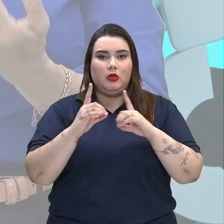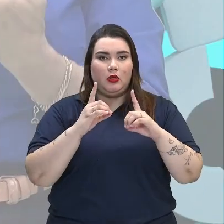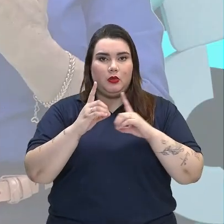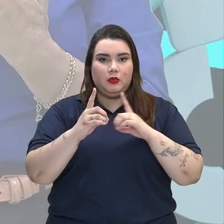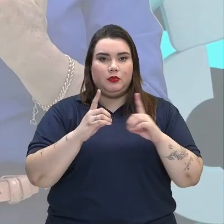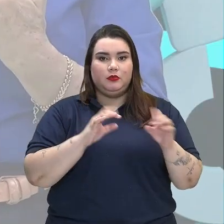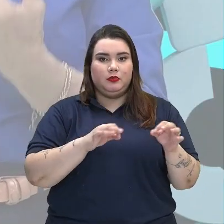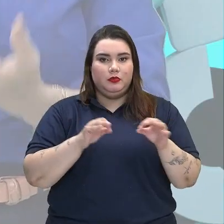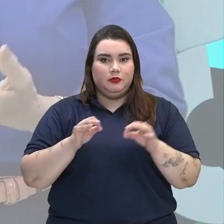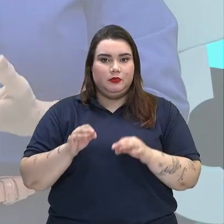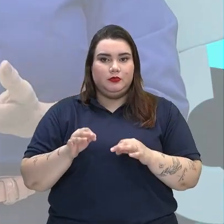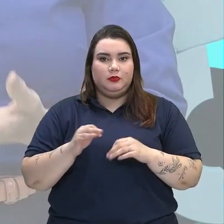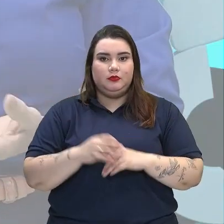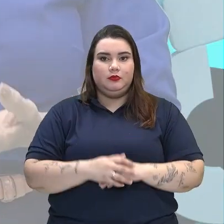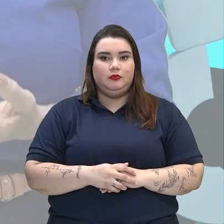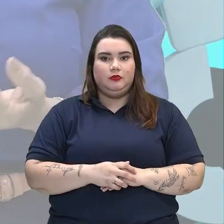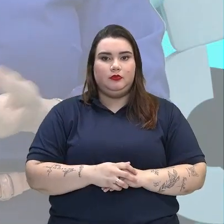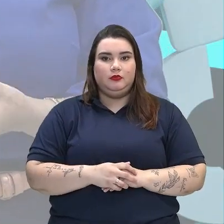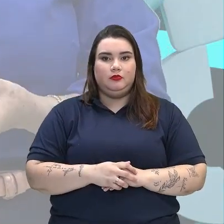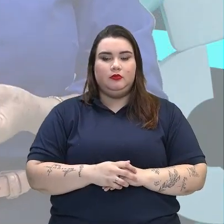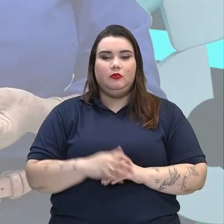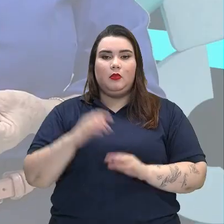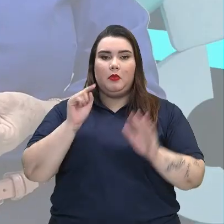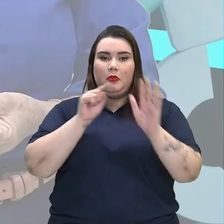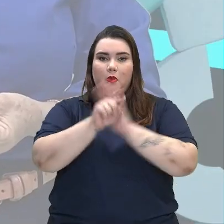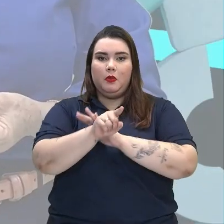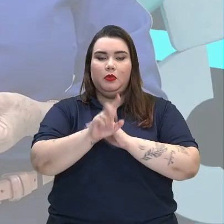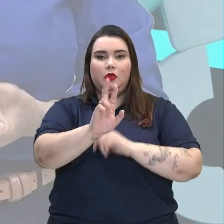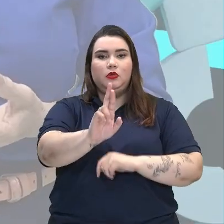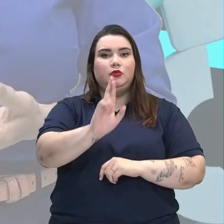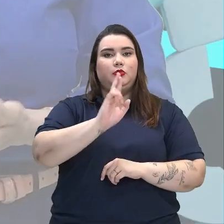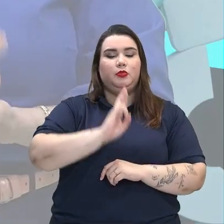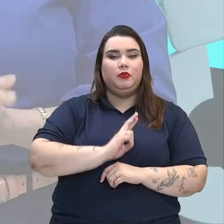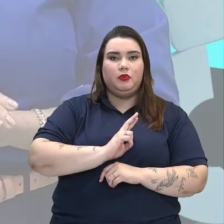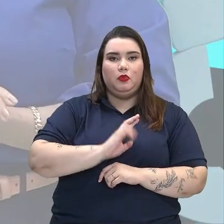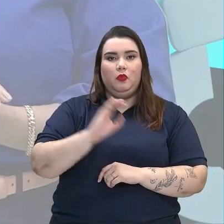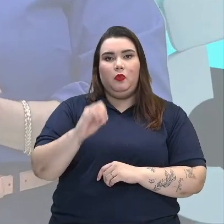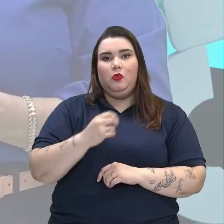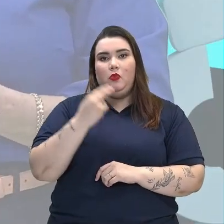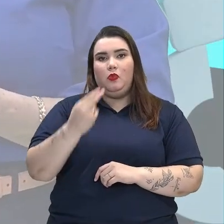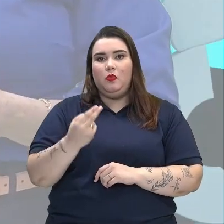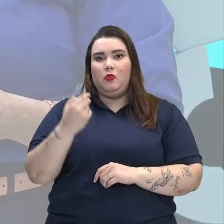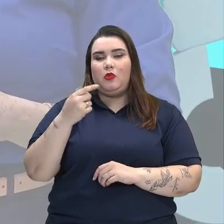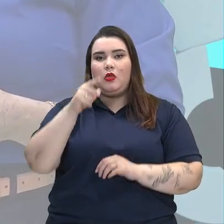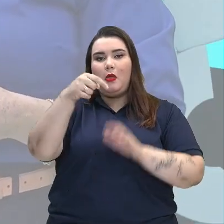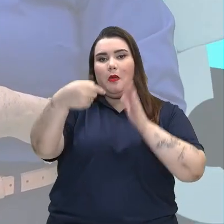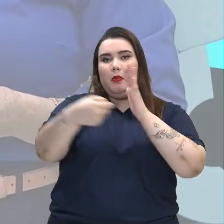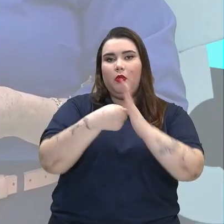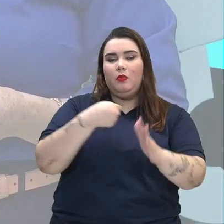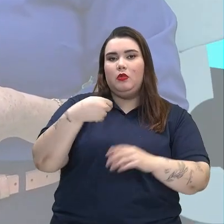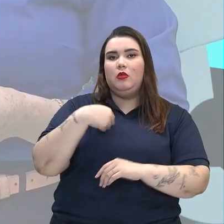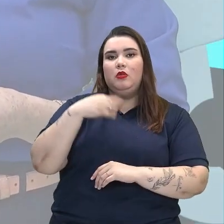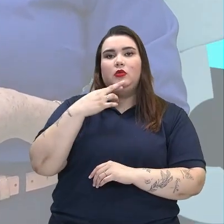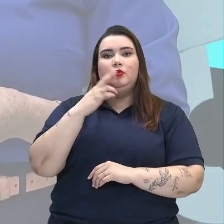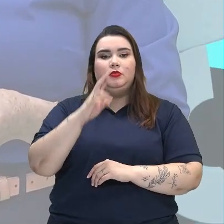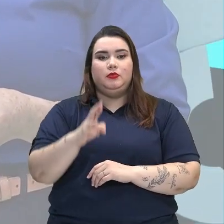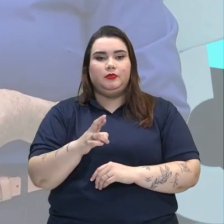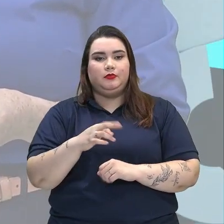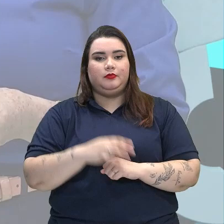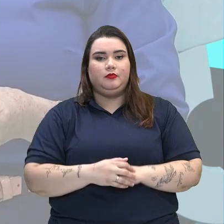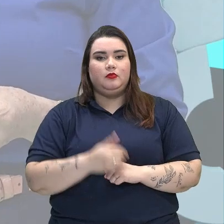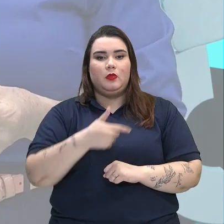né? Alternado. Um pergunta e o outro responde. E outra característica